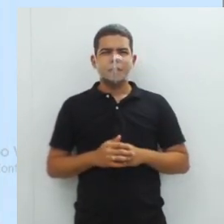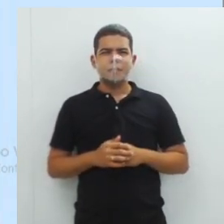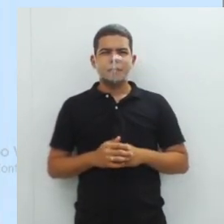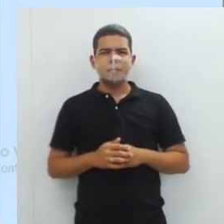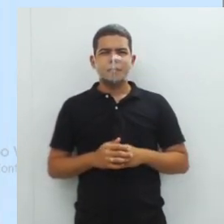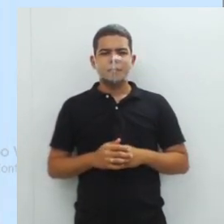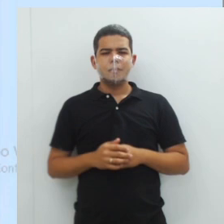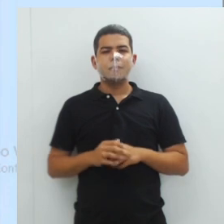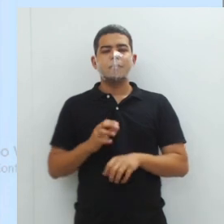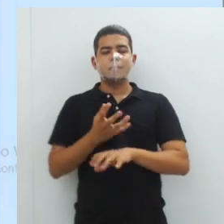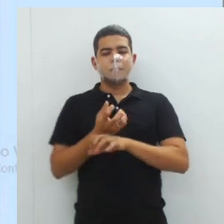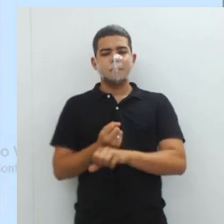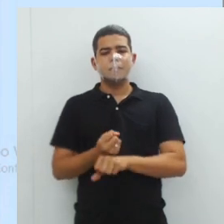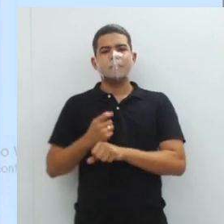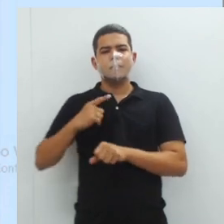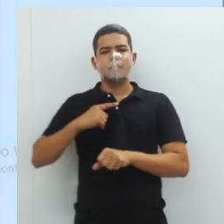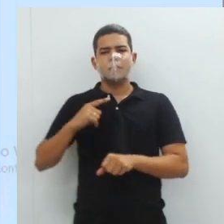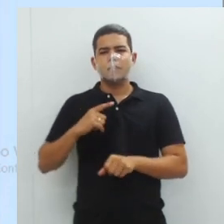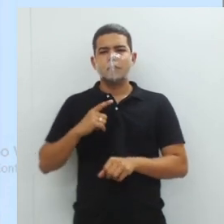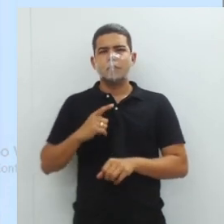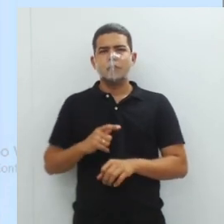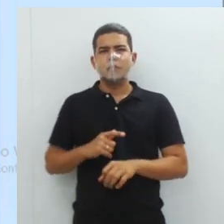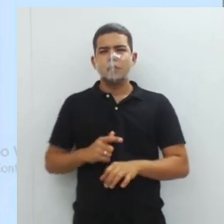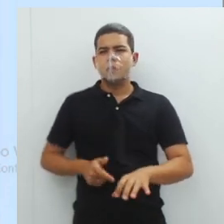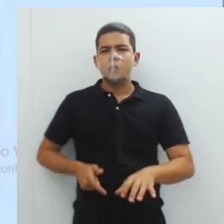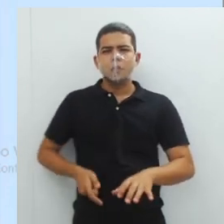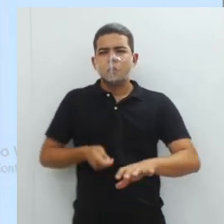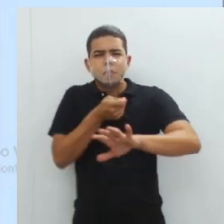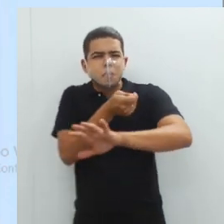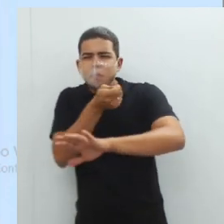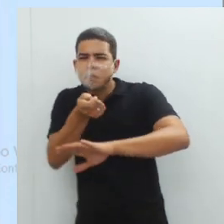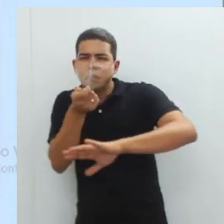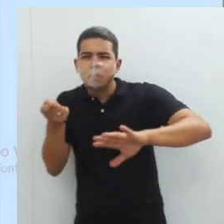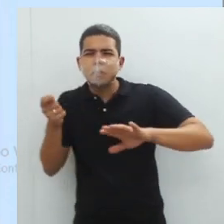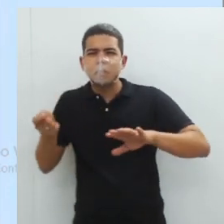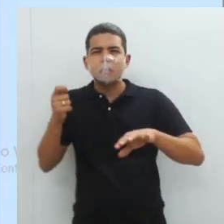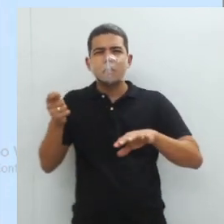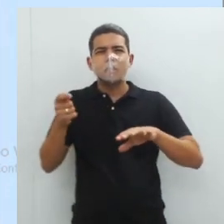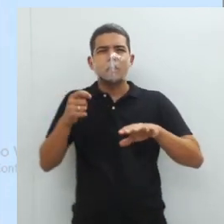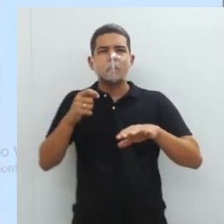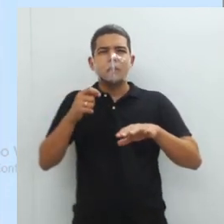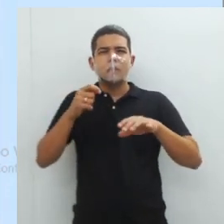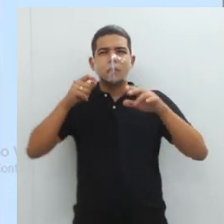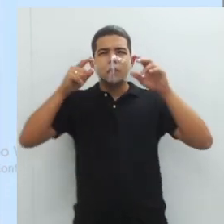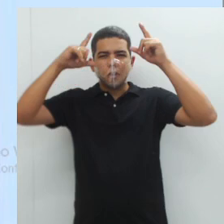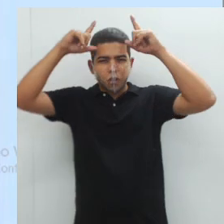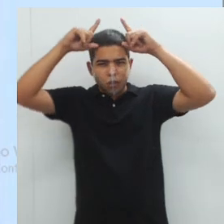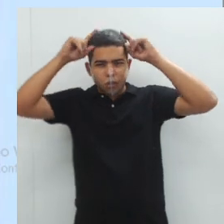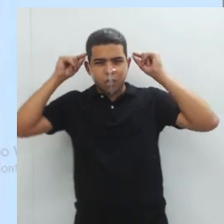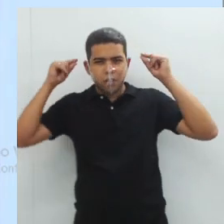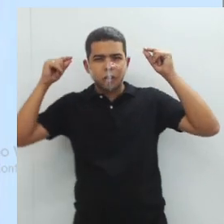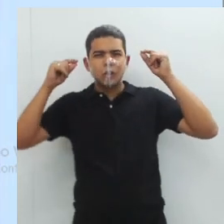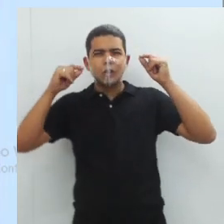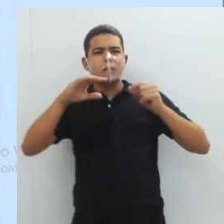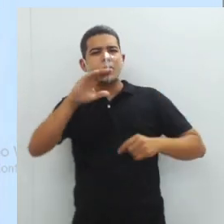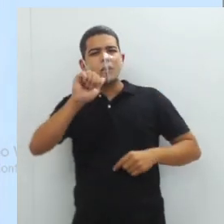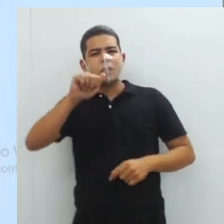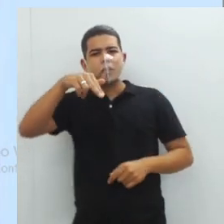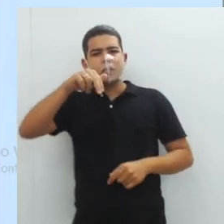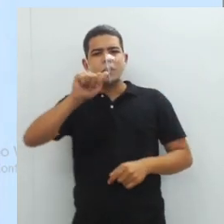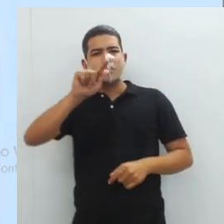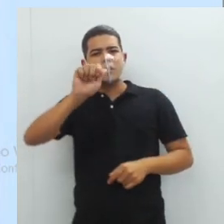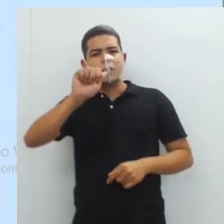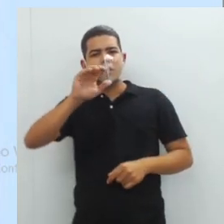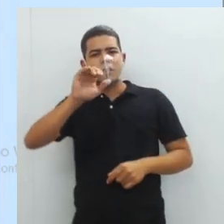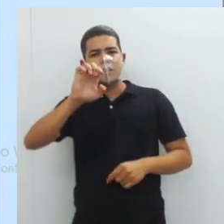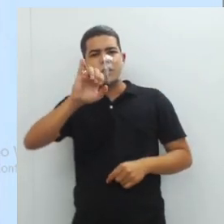os cangaceiros mais transitaram no final do século XIX, aí começo do século XX. Eles usavam roupas e